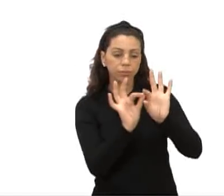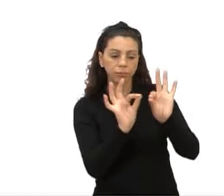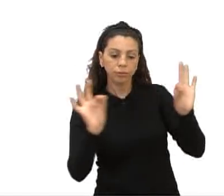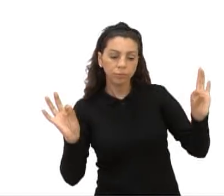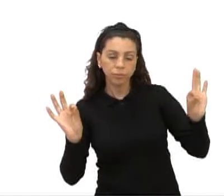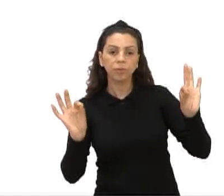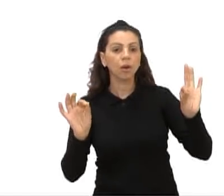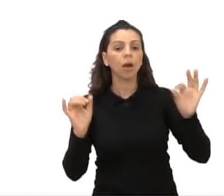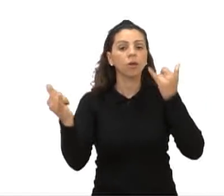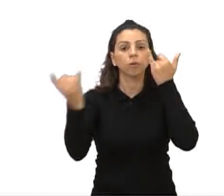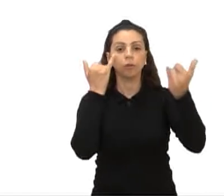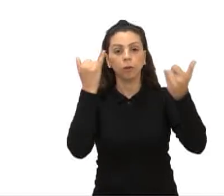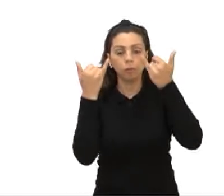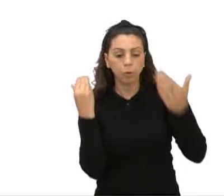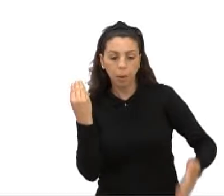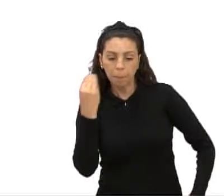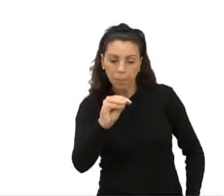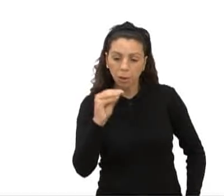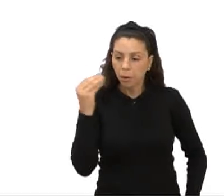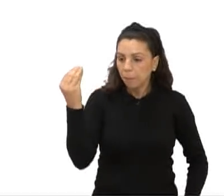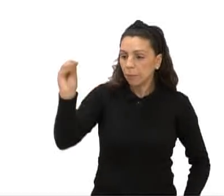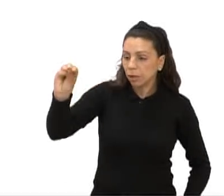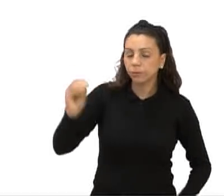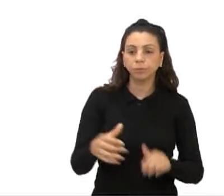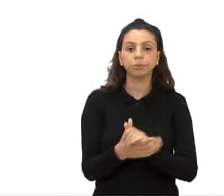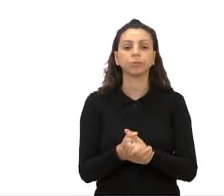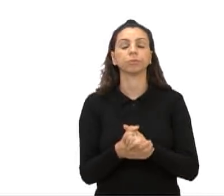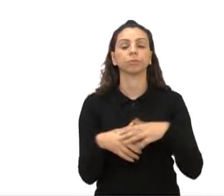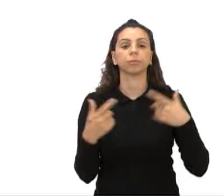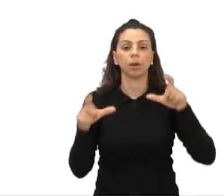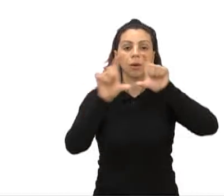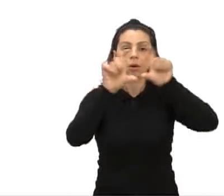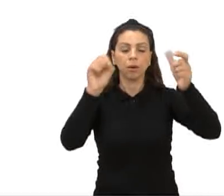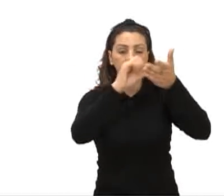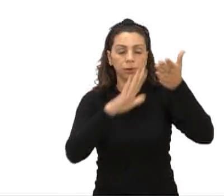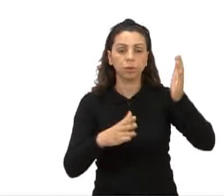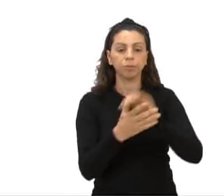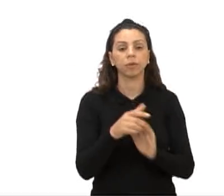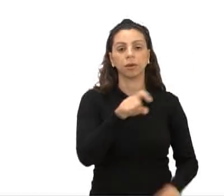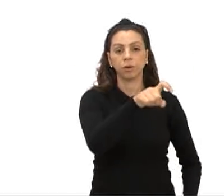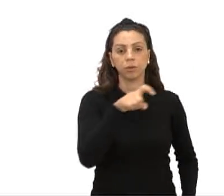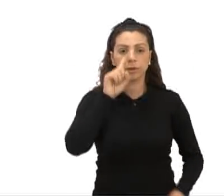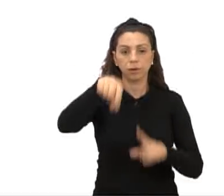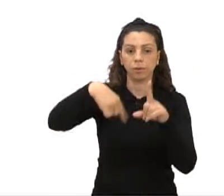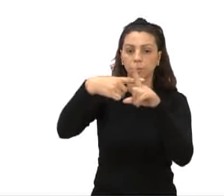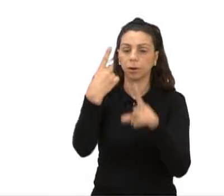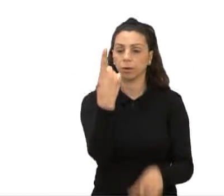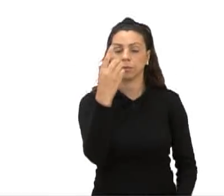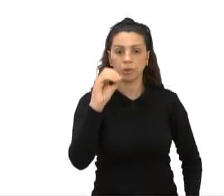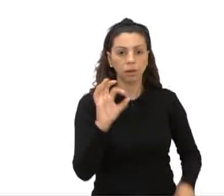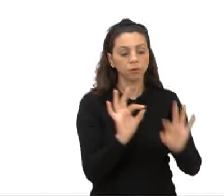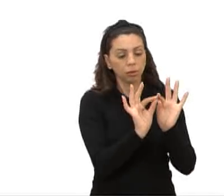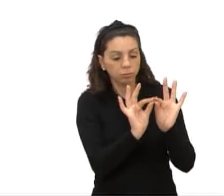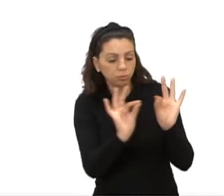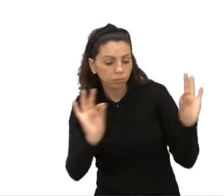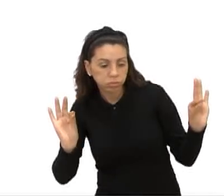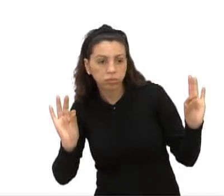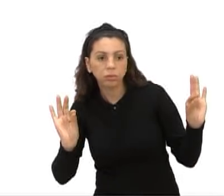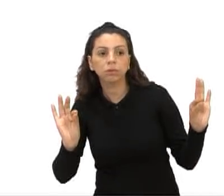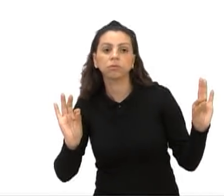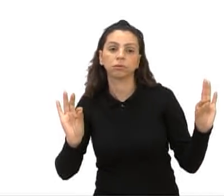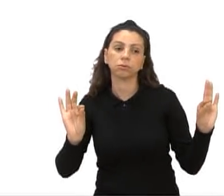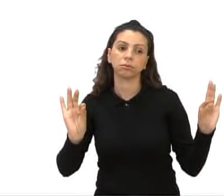Vamos lá? Resolvendo então o exercício 5. Olha lá, a professora colocou o retângulo aqui e